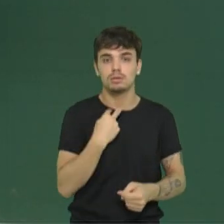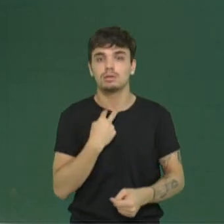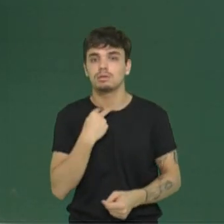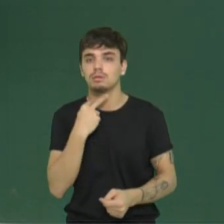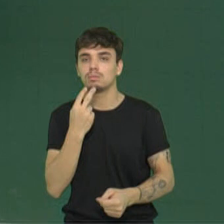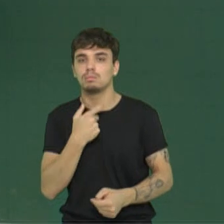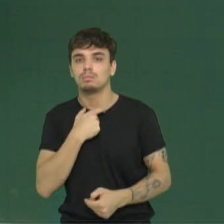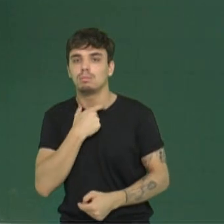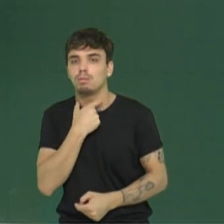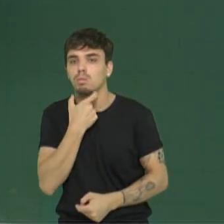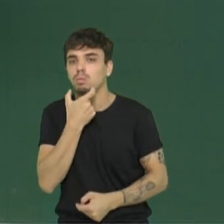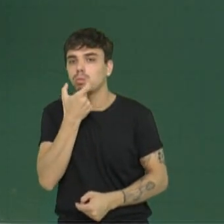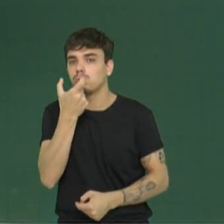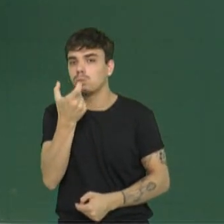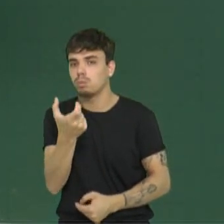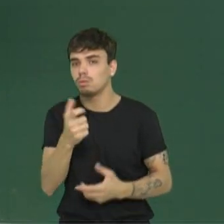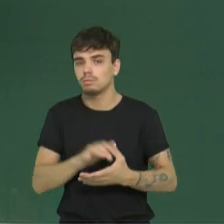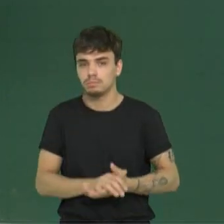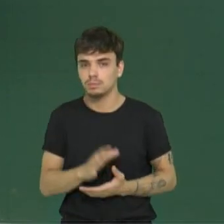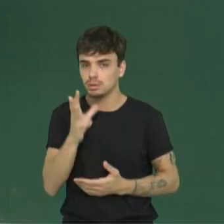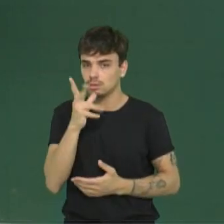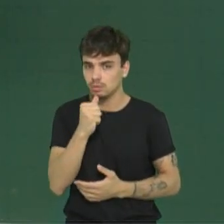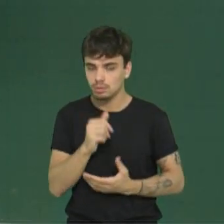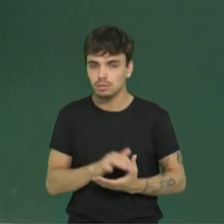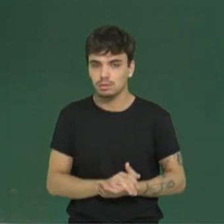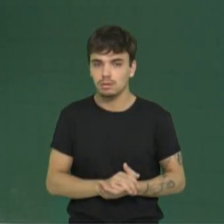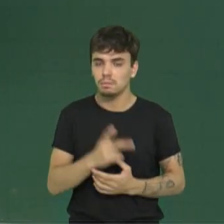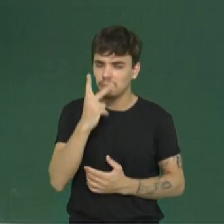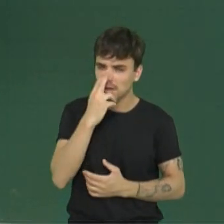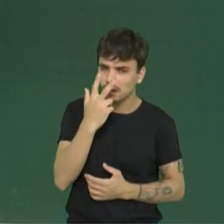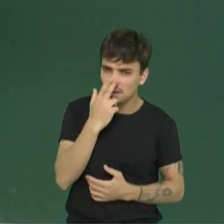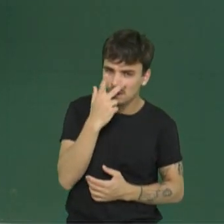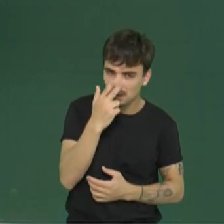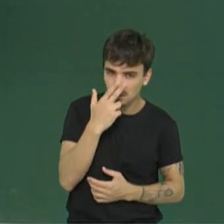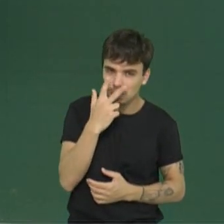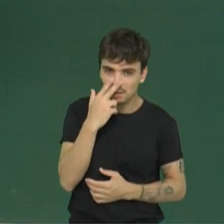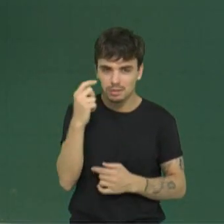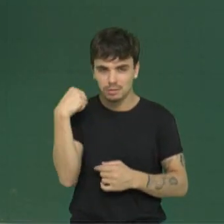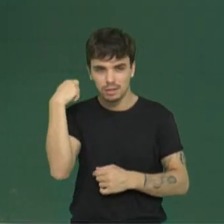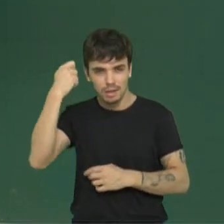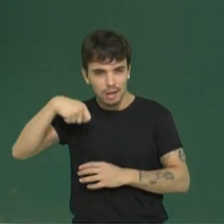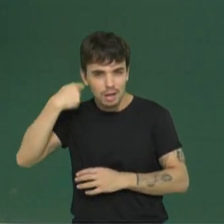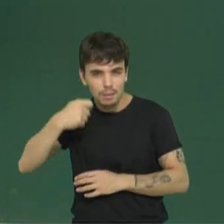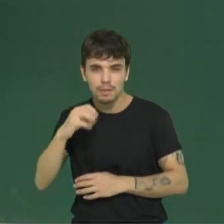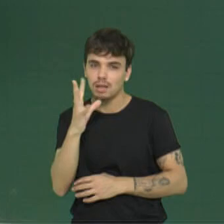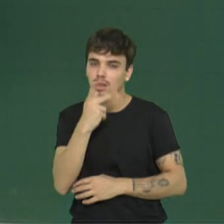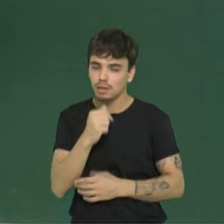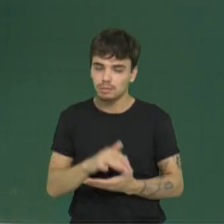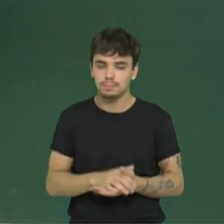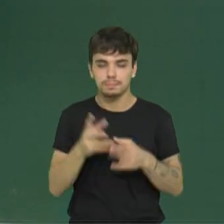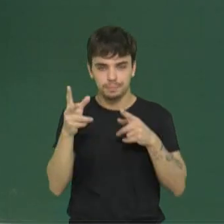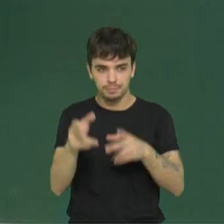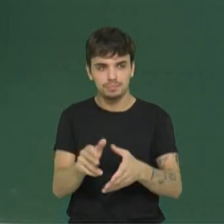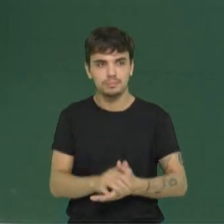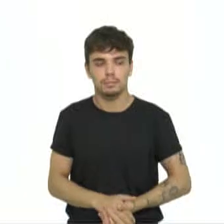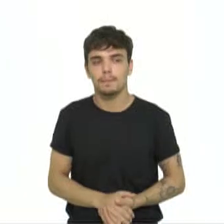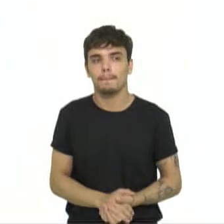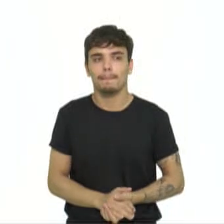voz ficaria mais devagar, como se estivesse numa câmera lenta, tá? Era pôr a música em câmera